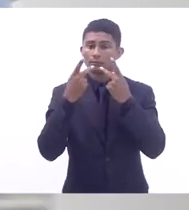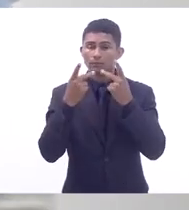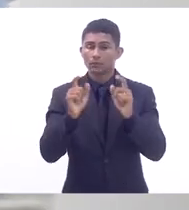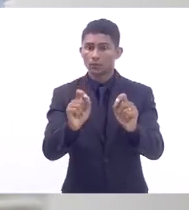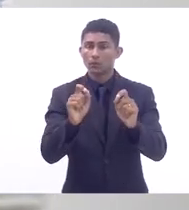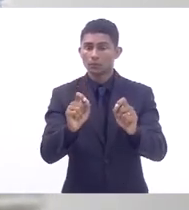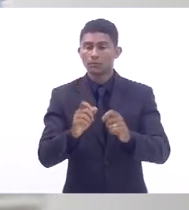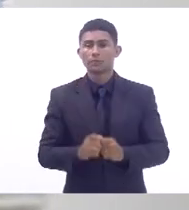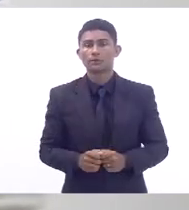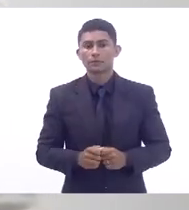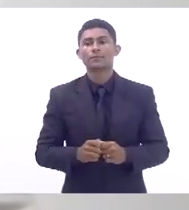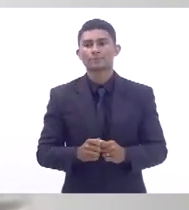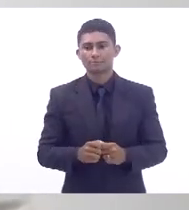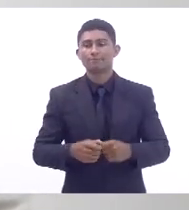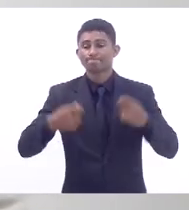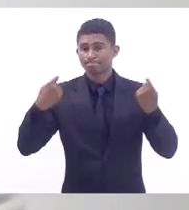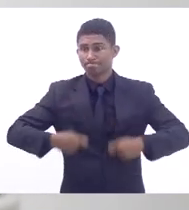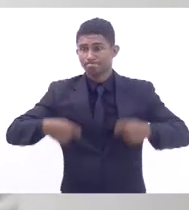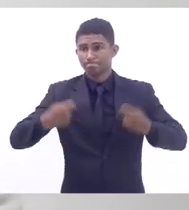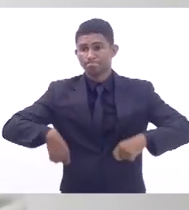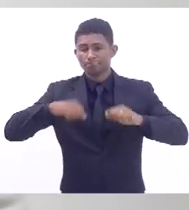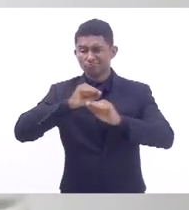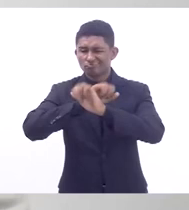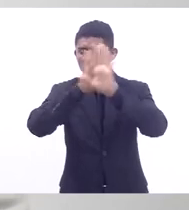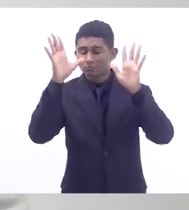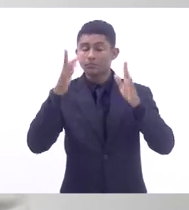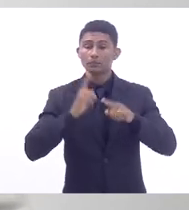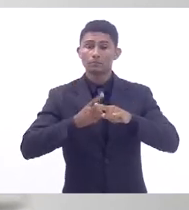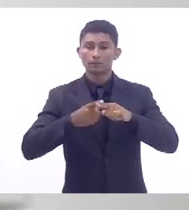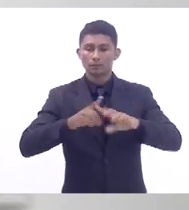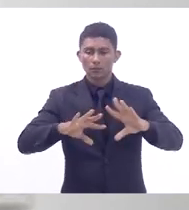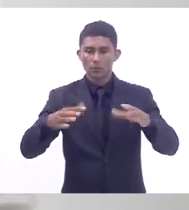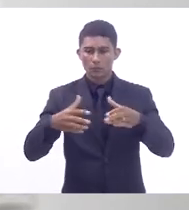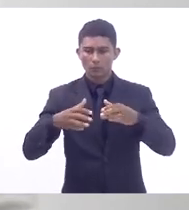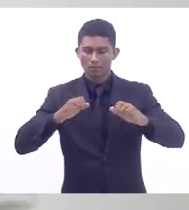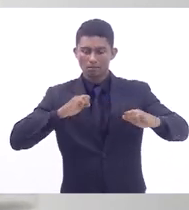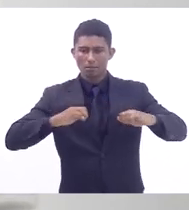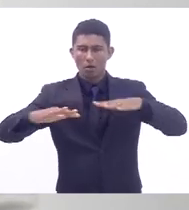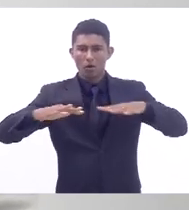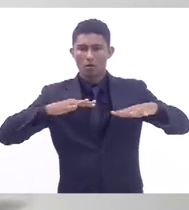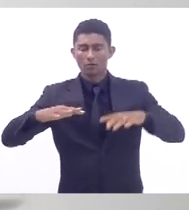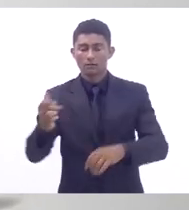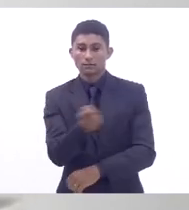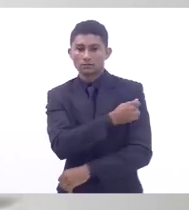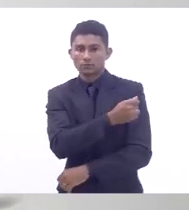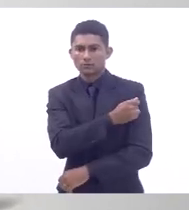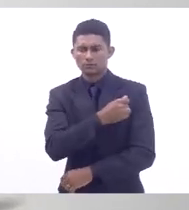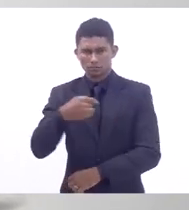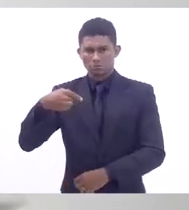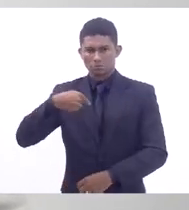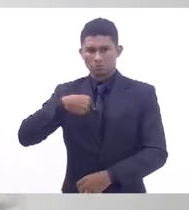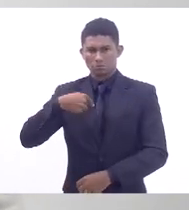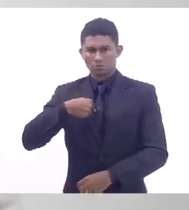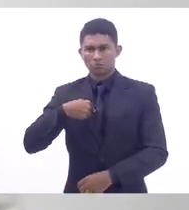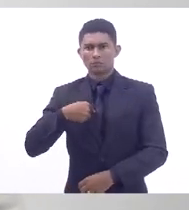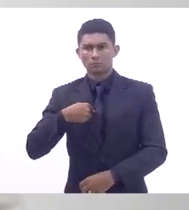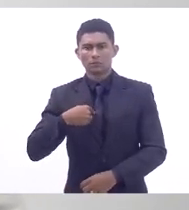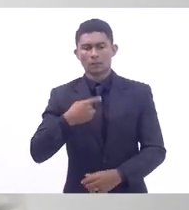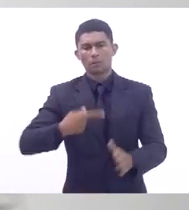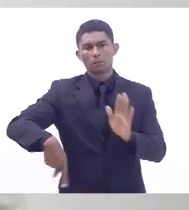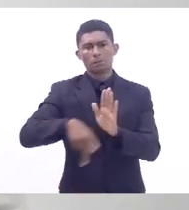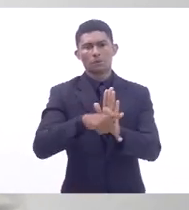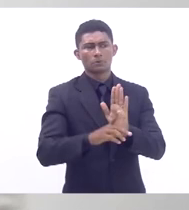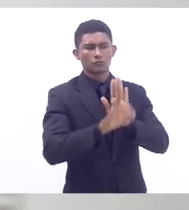de falar da Transparência e estudantil né do do movimento estudantil na universidade eu como disse não sou parte do da